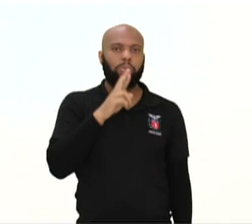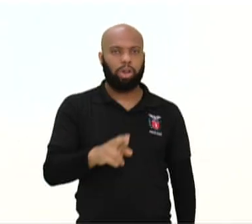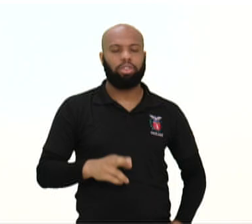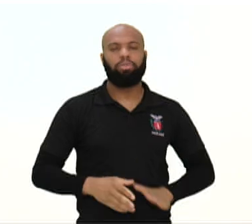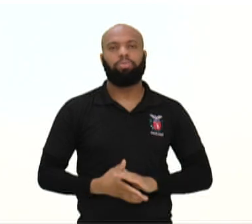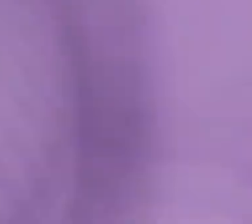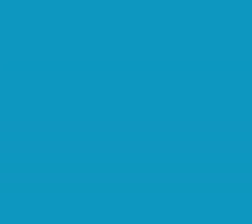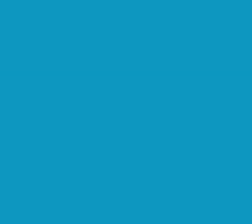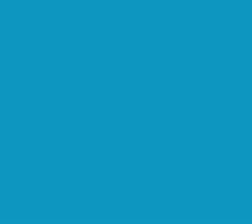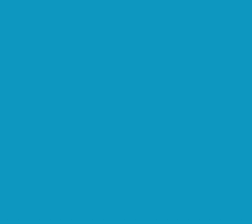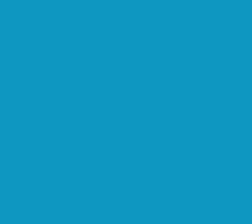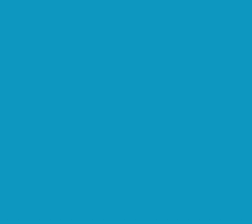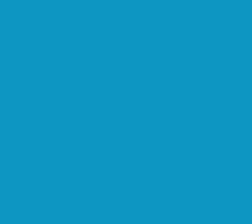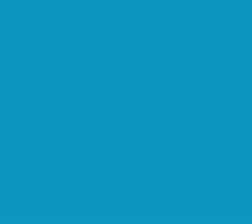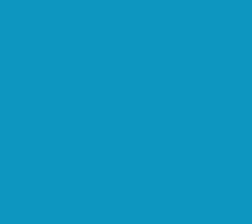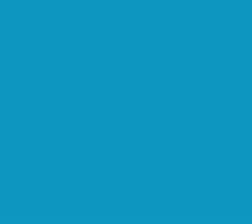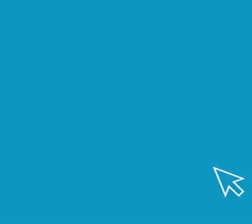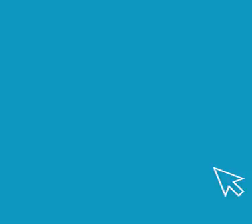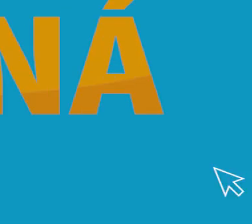resultado.